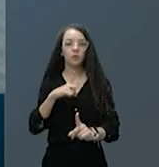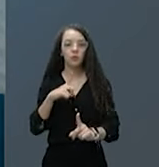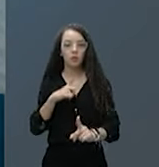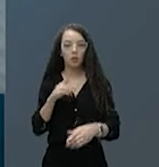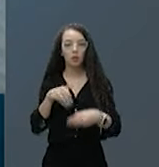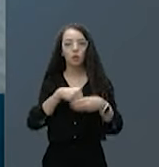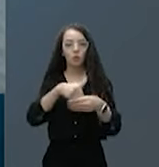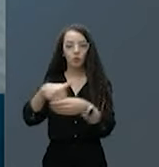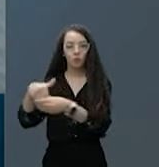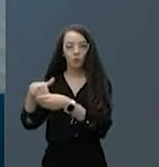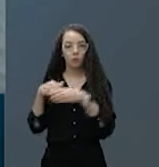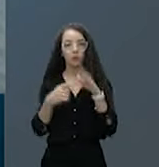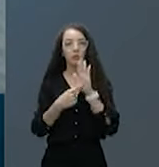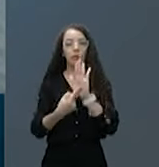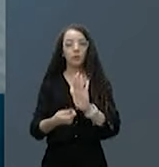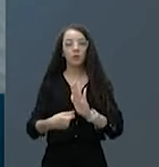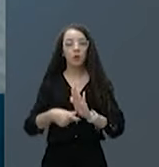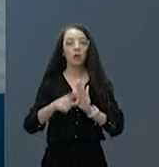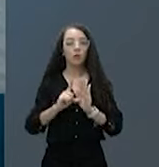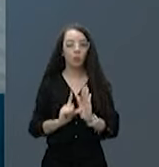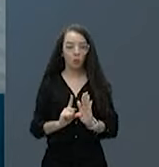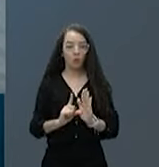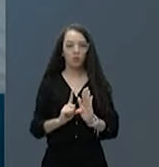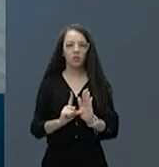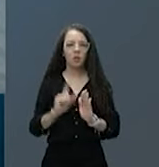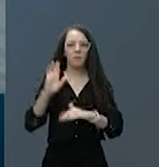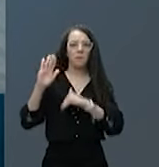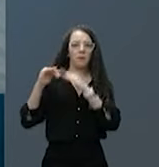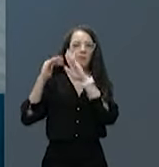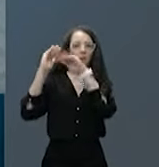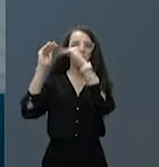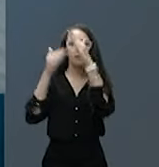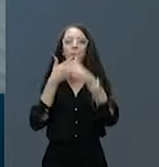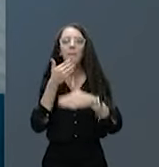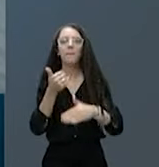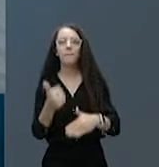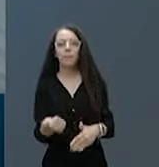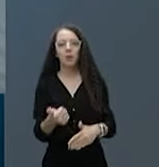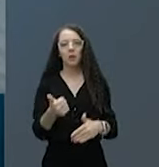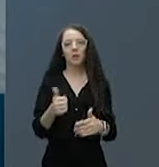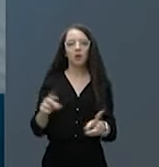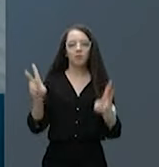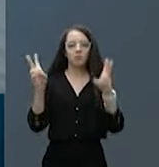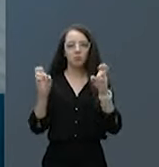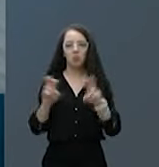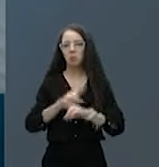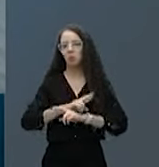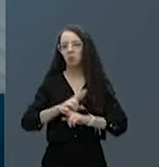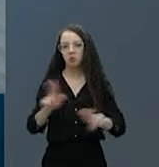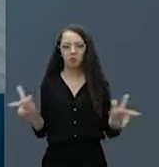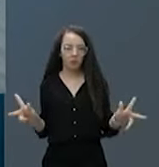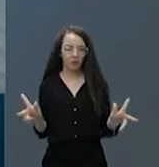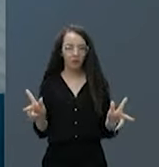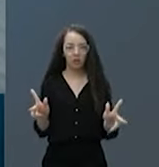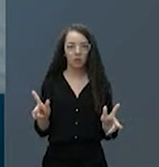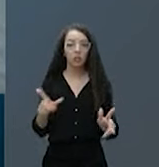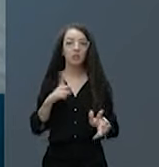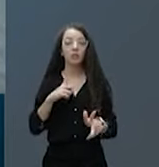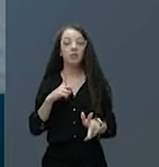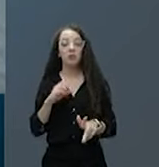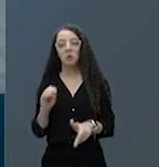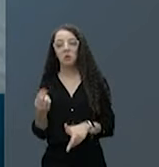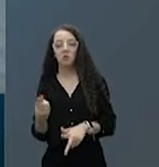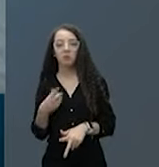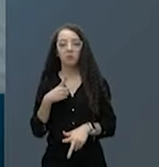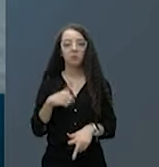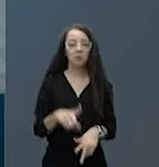no recurso em apreço não foi de avançar em alguma questão diversa da, aspas, verificação sobre a existência ou não de condenação a